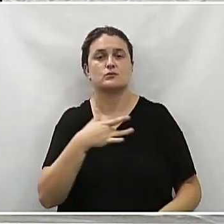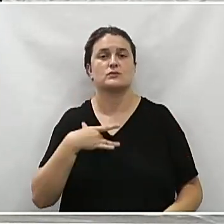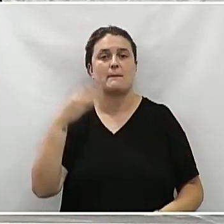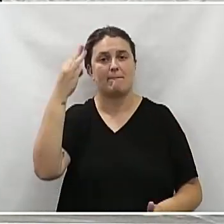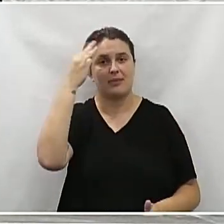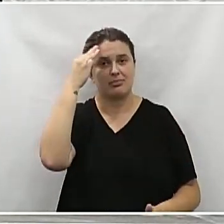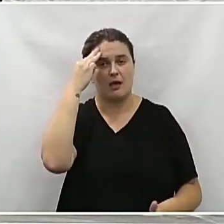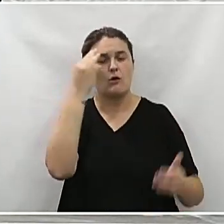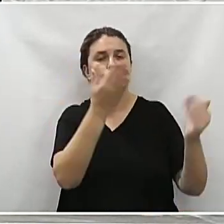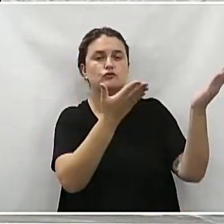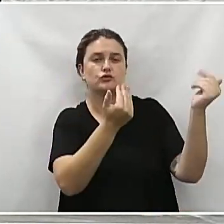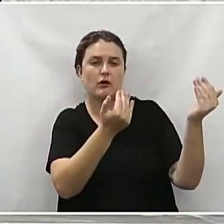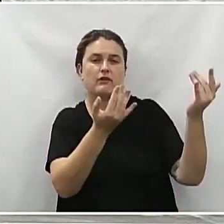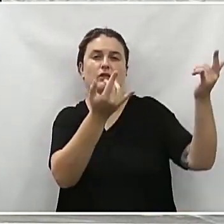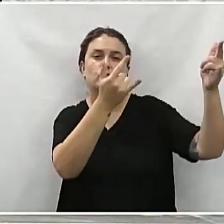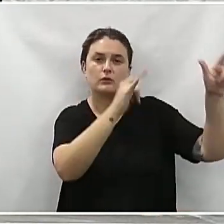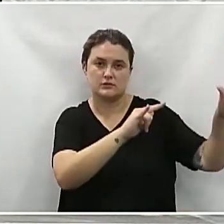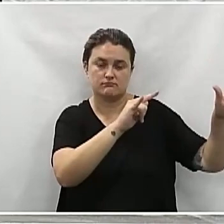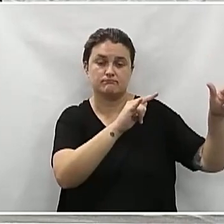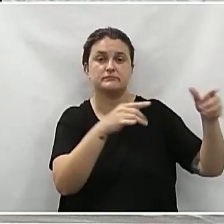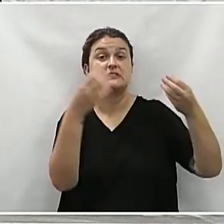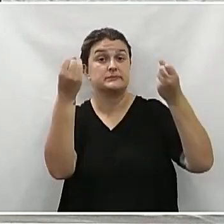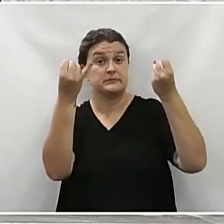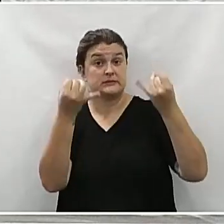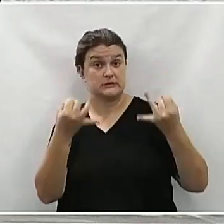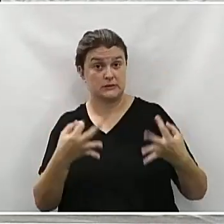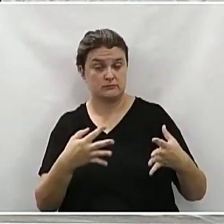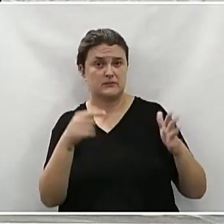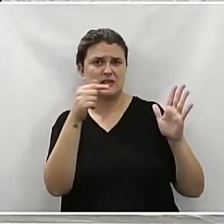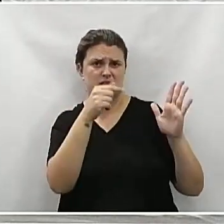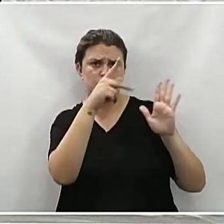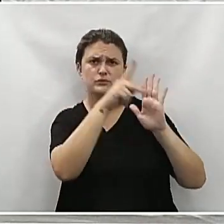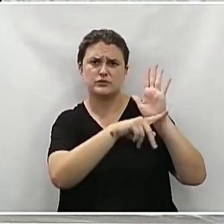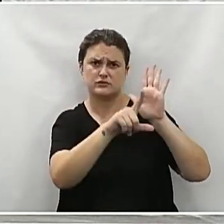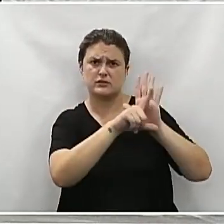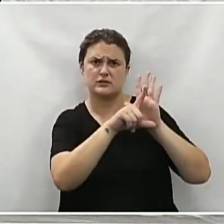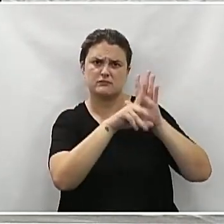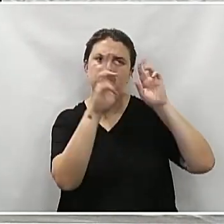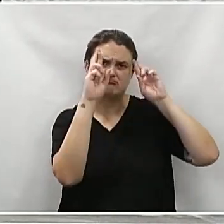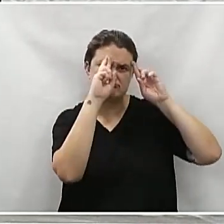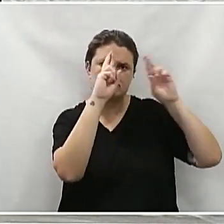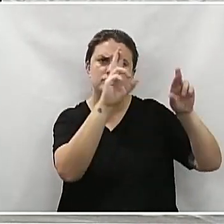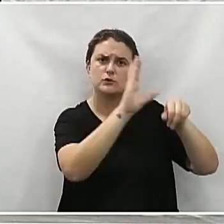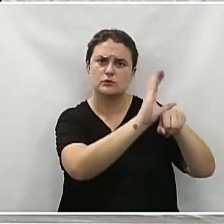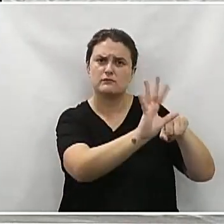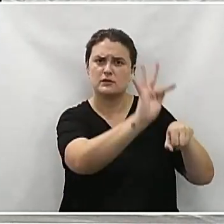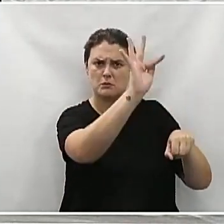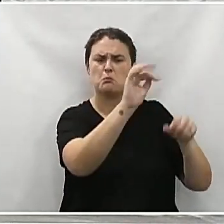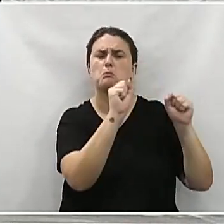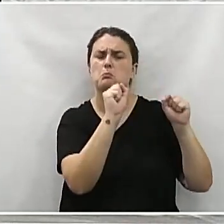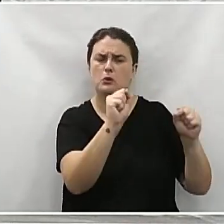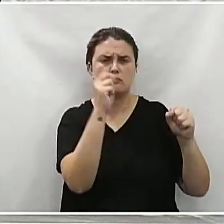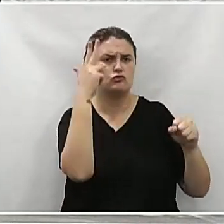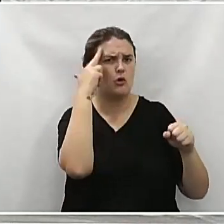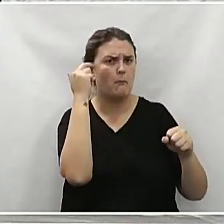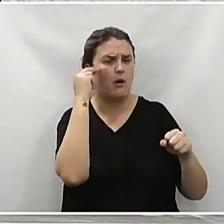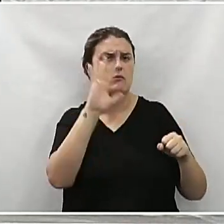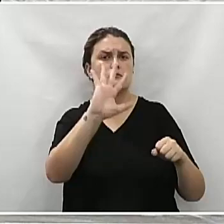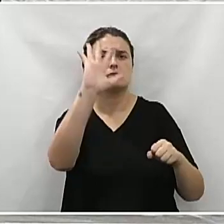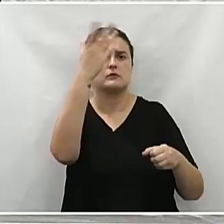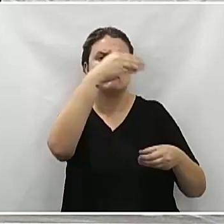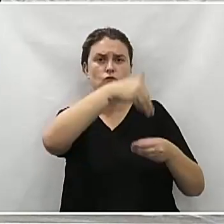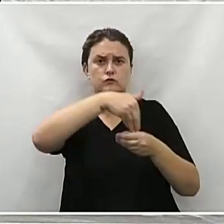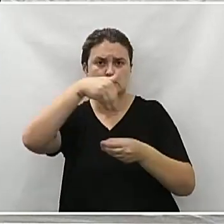entre Jovens e Adolescentes. Fundamentação. O projeto de lei é legal e constitucional, devendo mesmo se ir para a